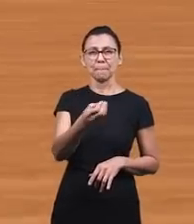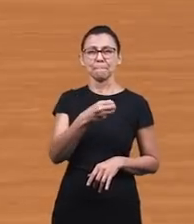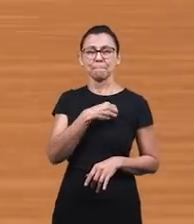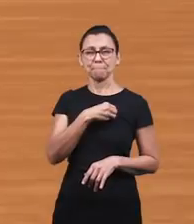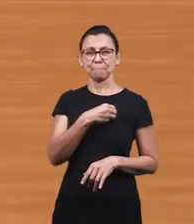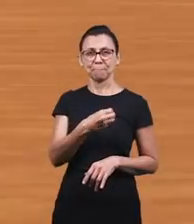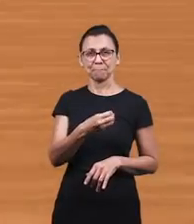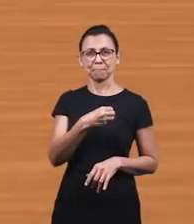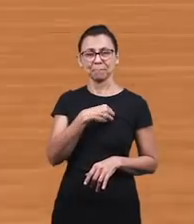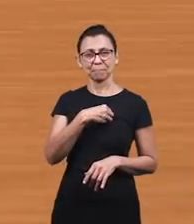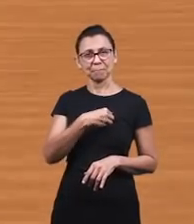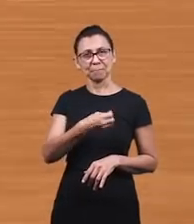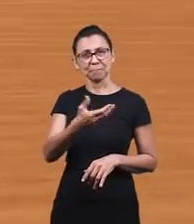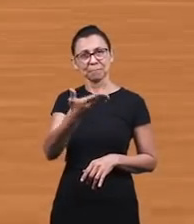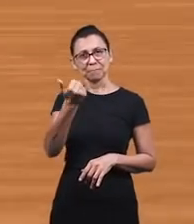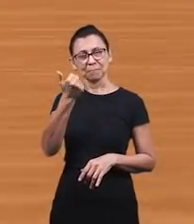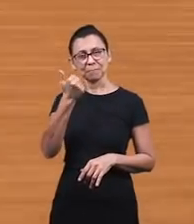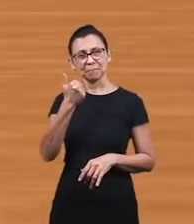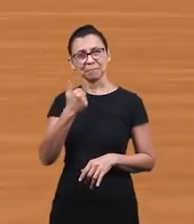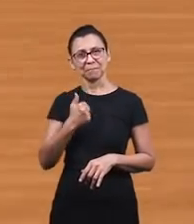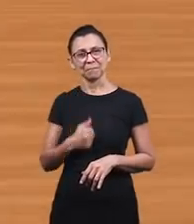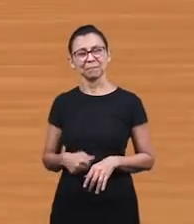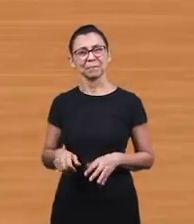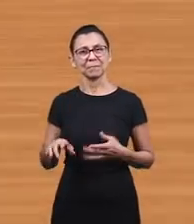pecador, vem.